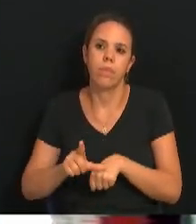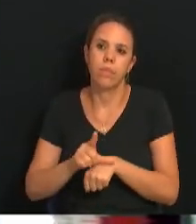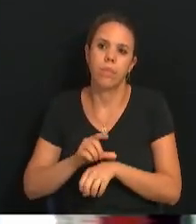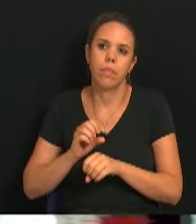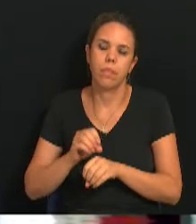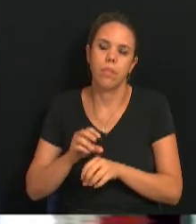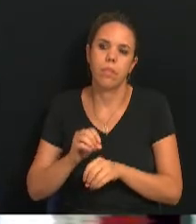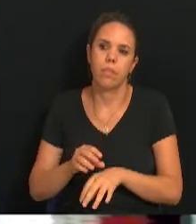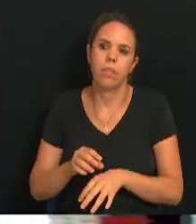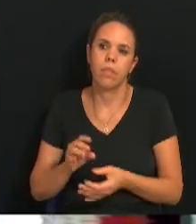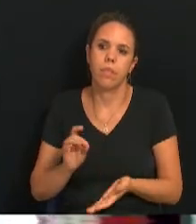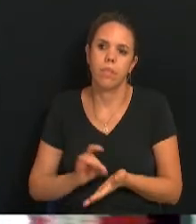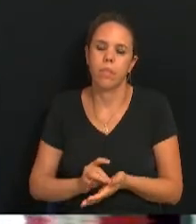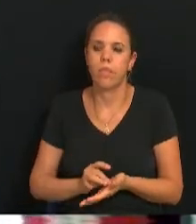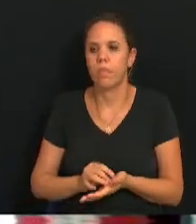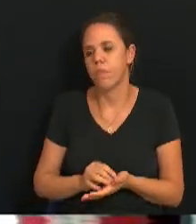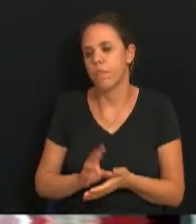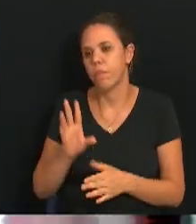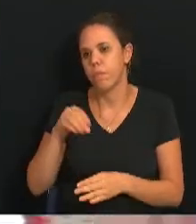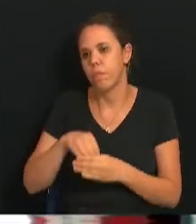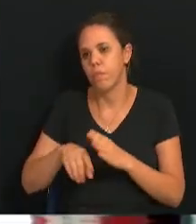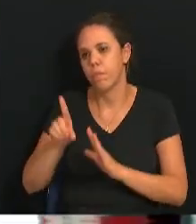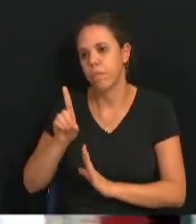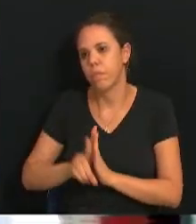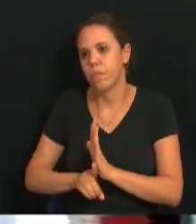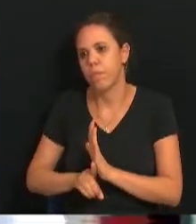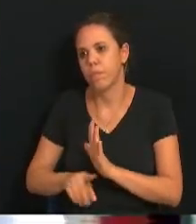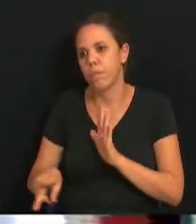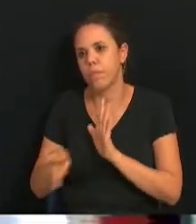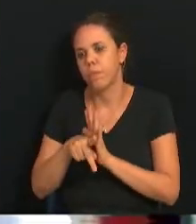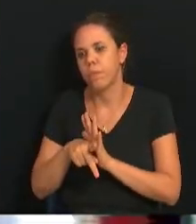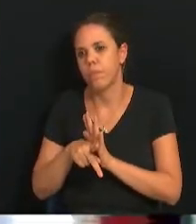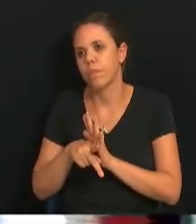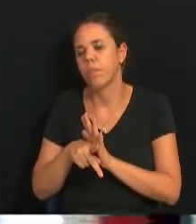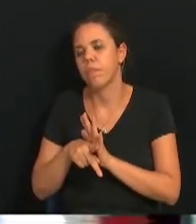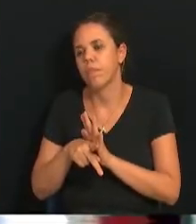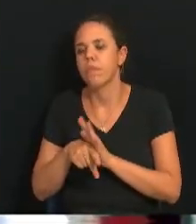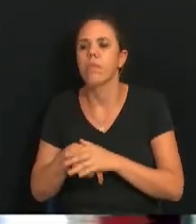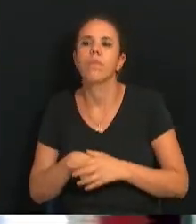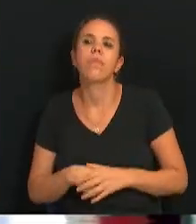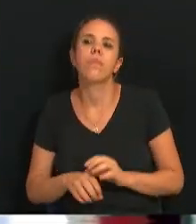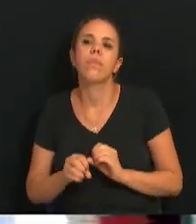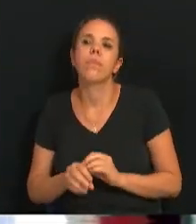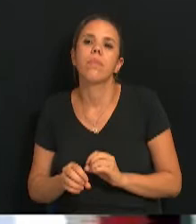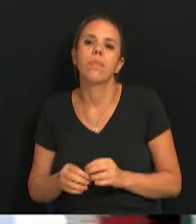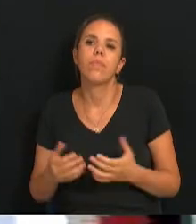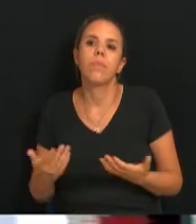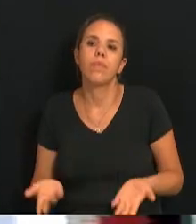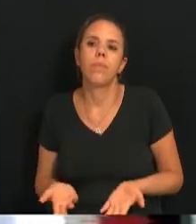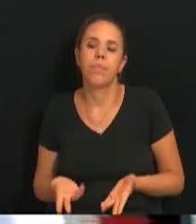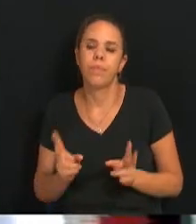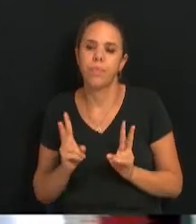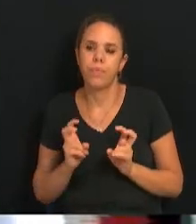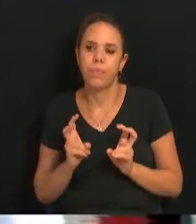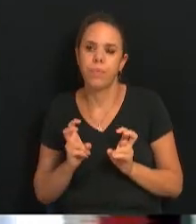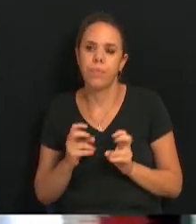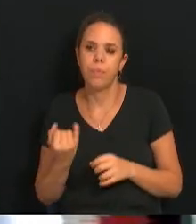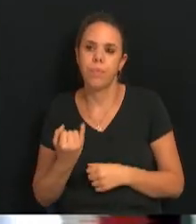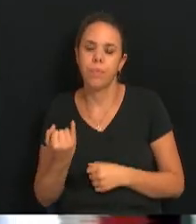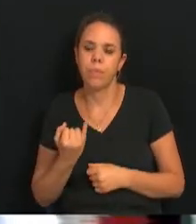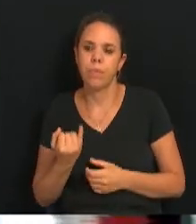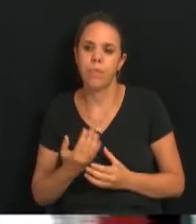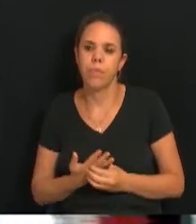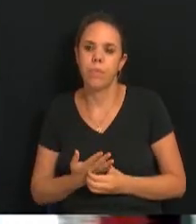se consolidar, inclusive dentro do direito como um ramo próprio aí do direito educacional. E nesse aspecto é importante, pelo menos aí